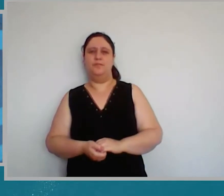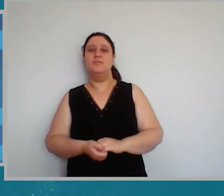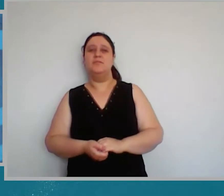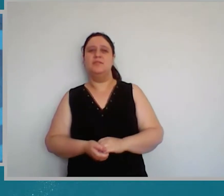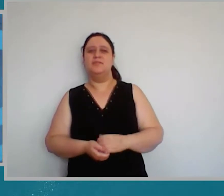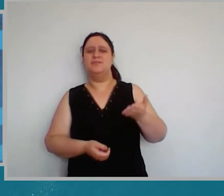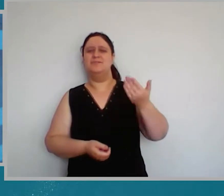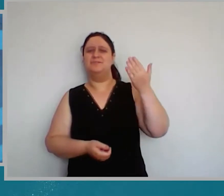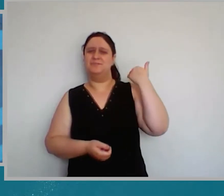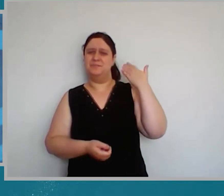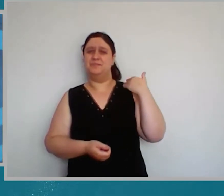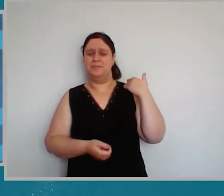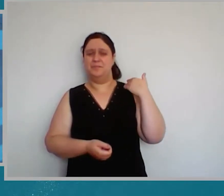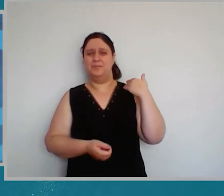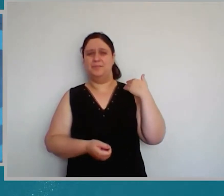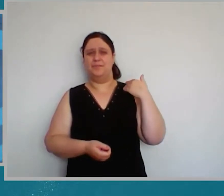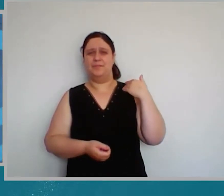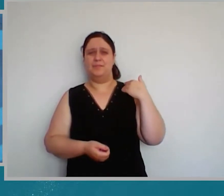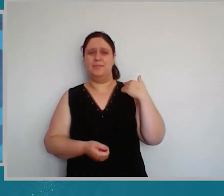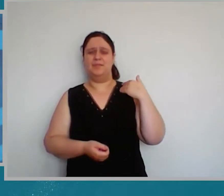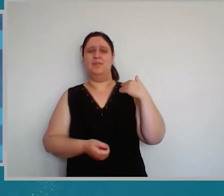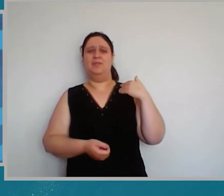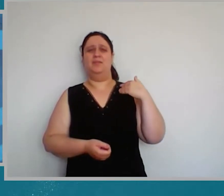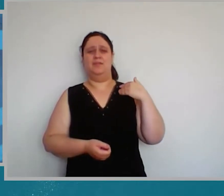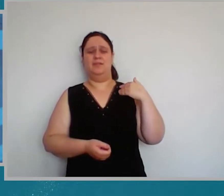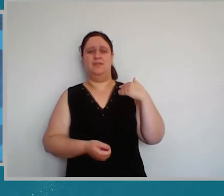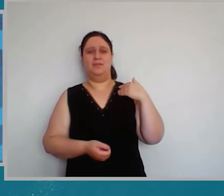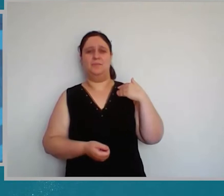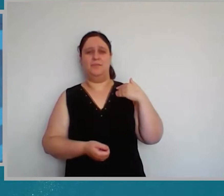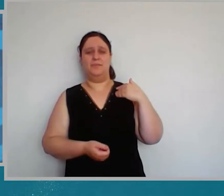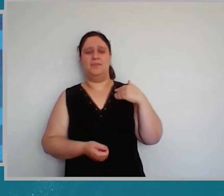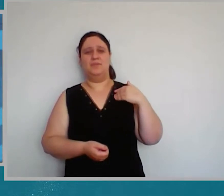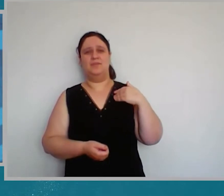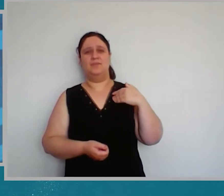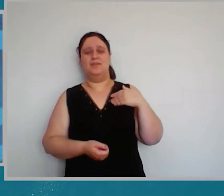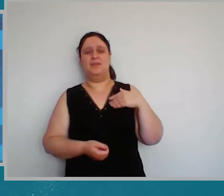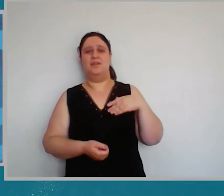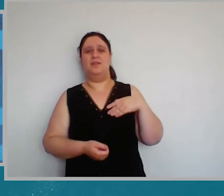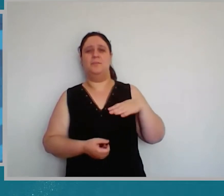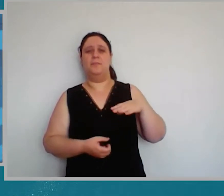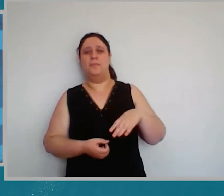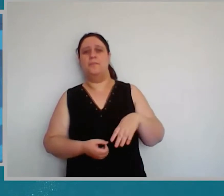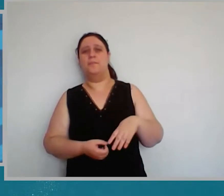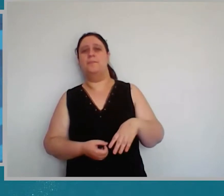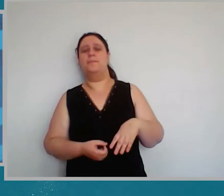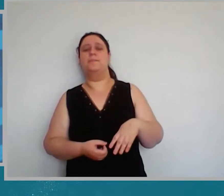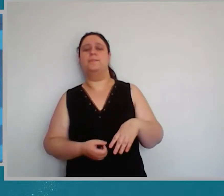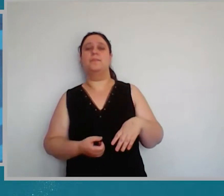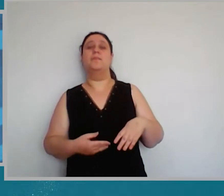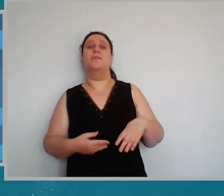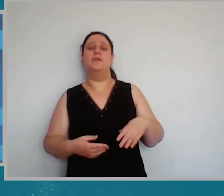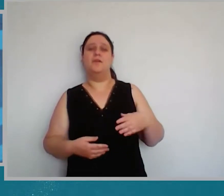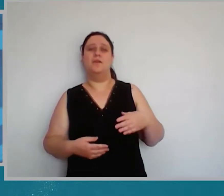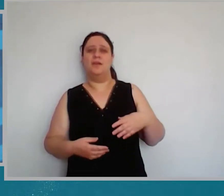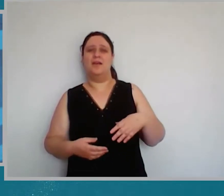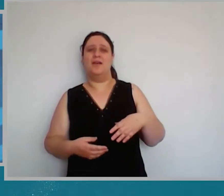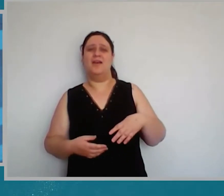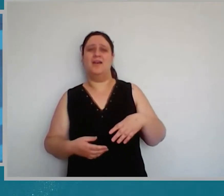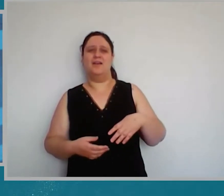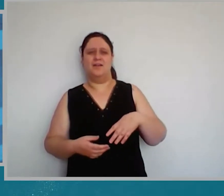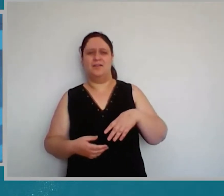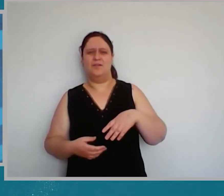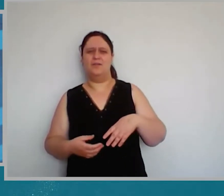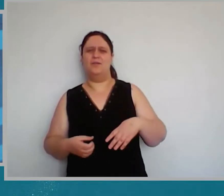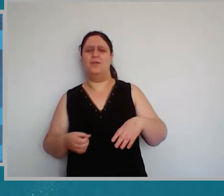Nimrod, para onde foi a raça criada, a raça de rebelião e a raça de